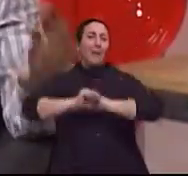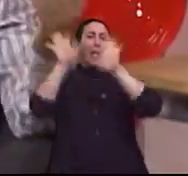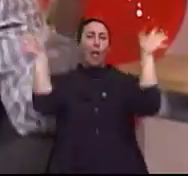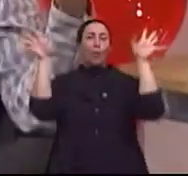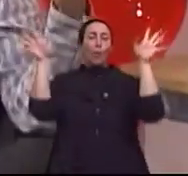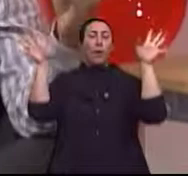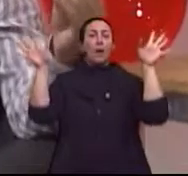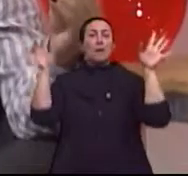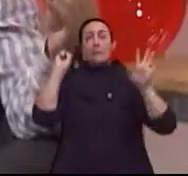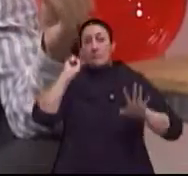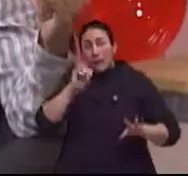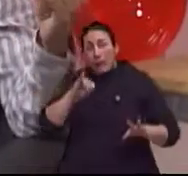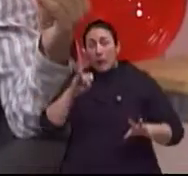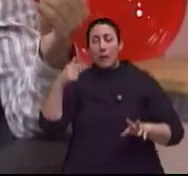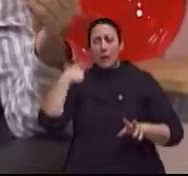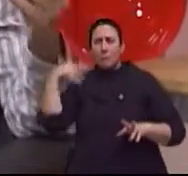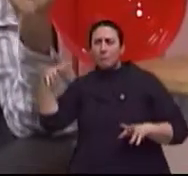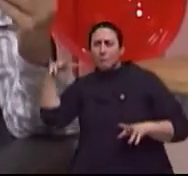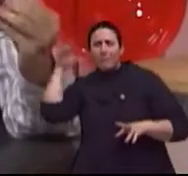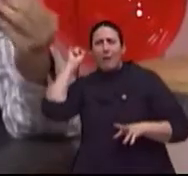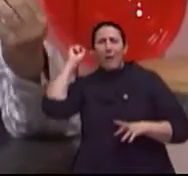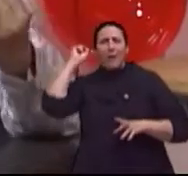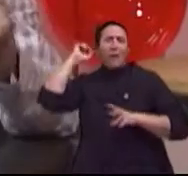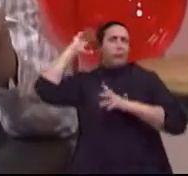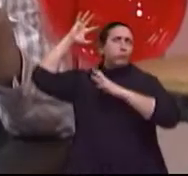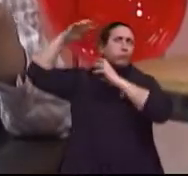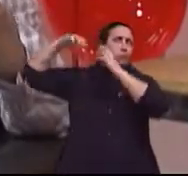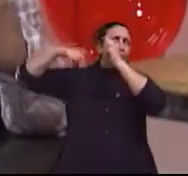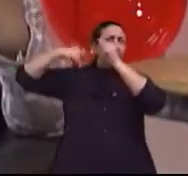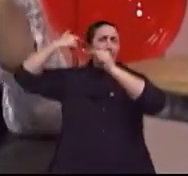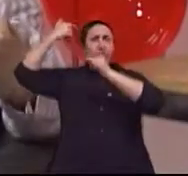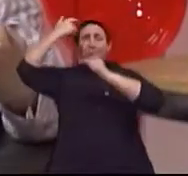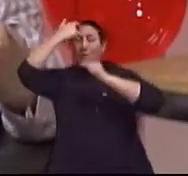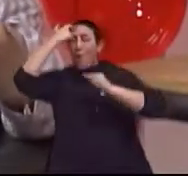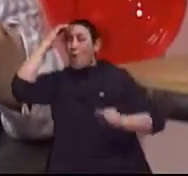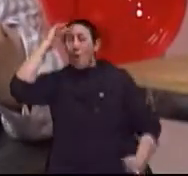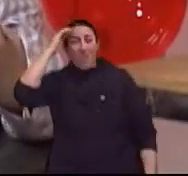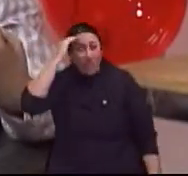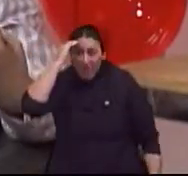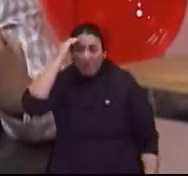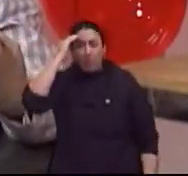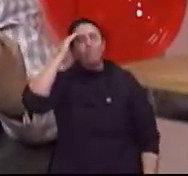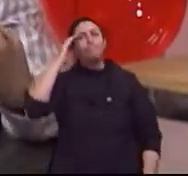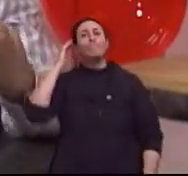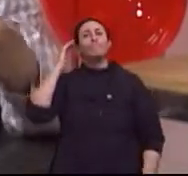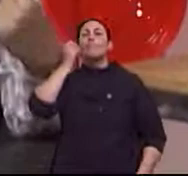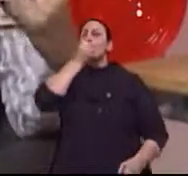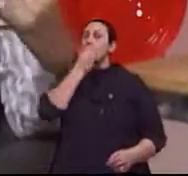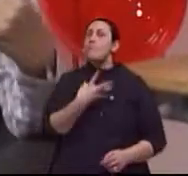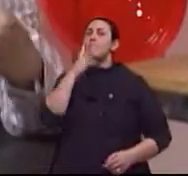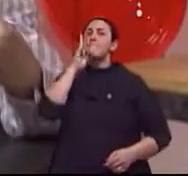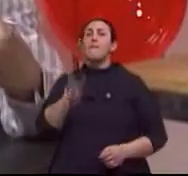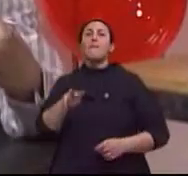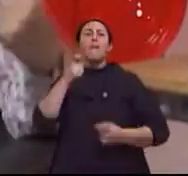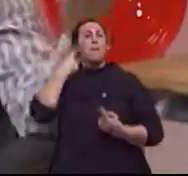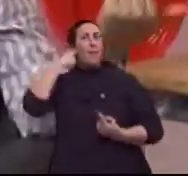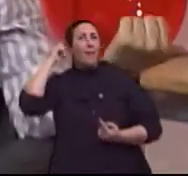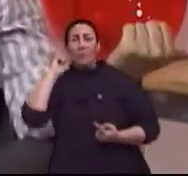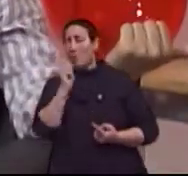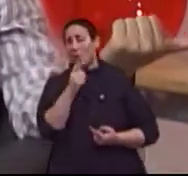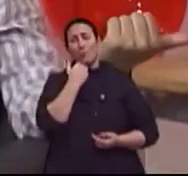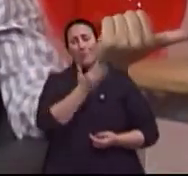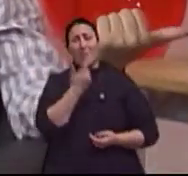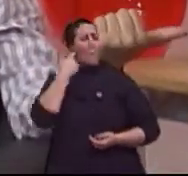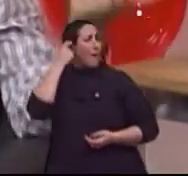som. Claro. Então, o que eu digo para o meu paciente é assim, é um tripé. Nós precisamos ter um bom aparelho auditivo. Uhum. Não adianta colocar um aparelho